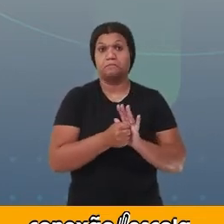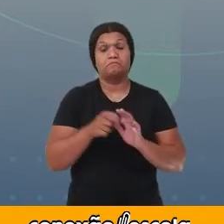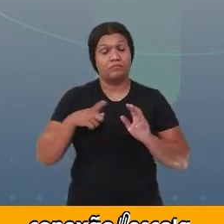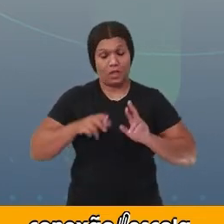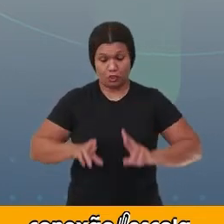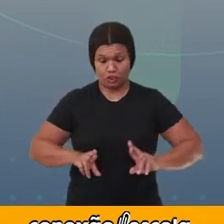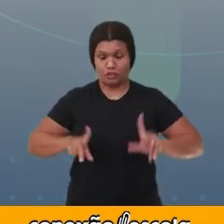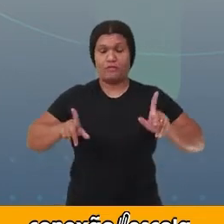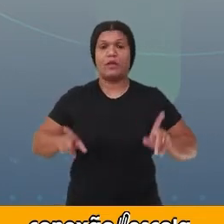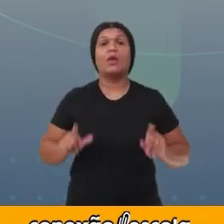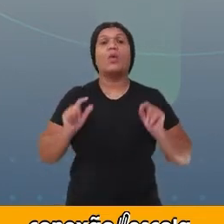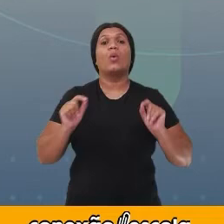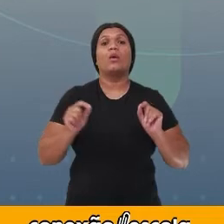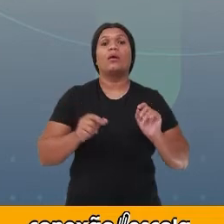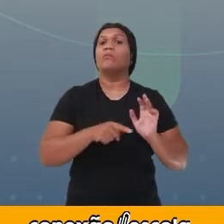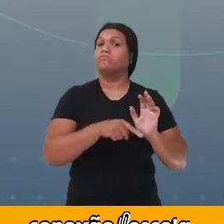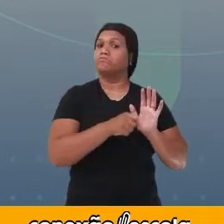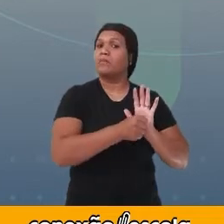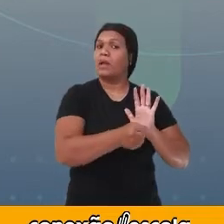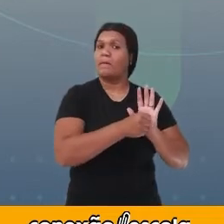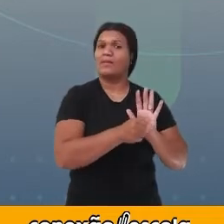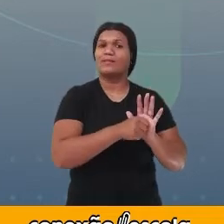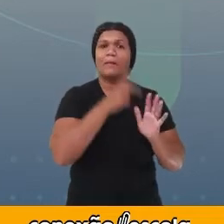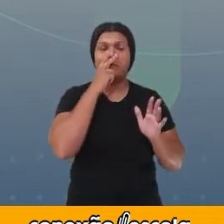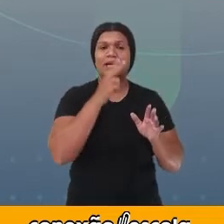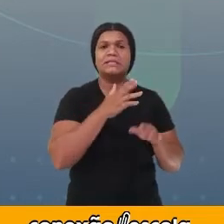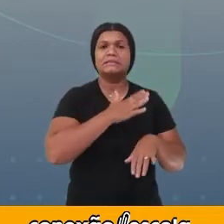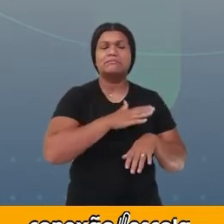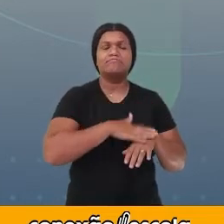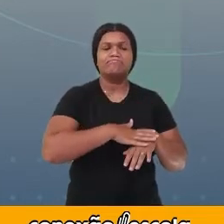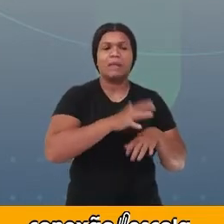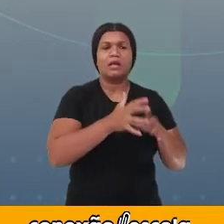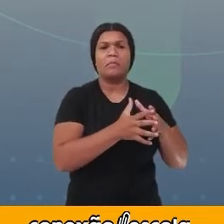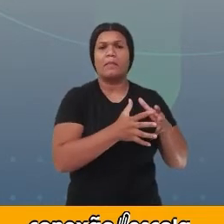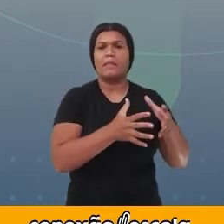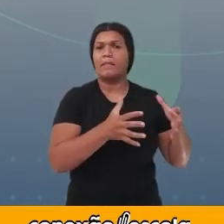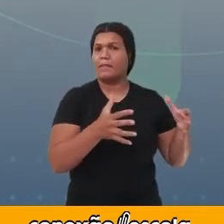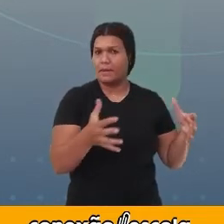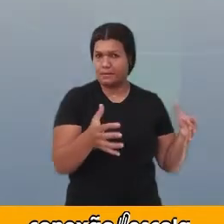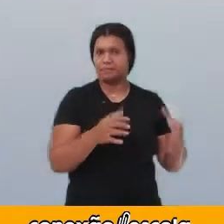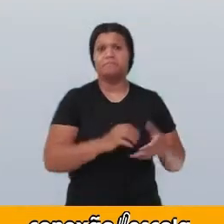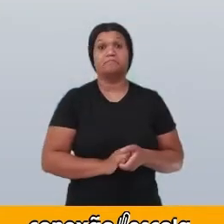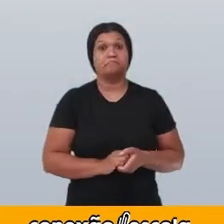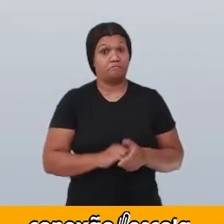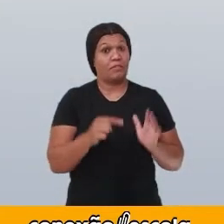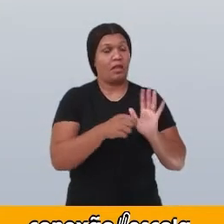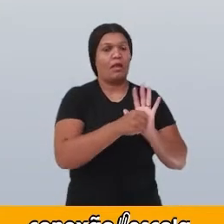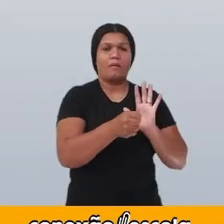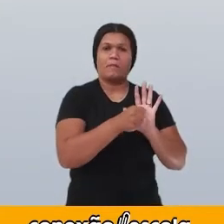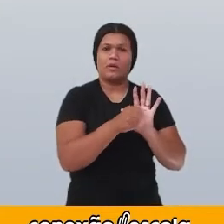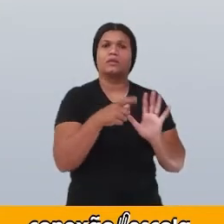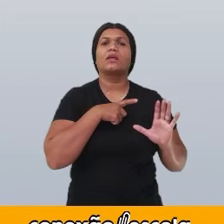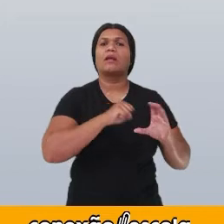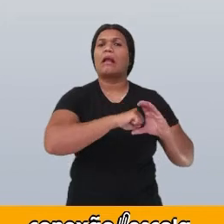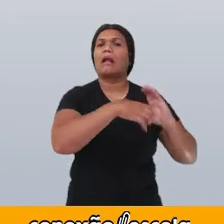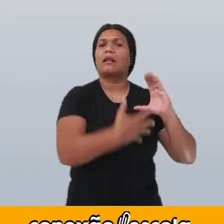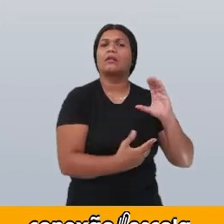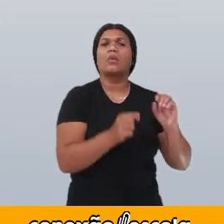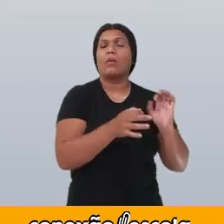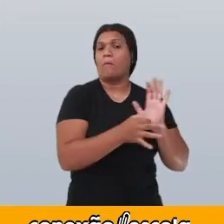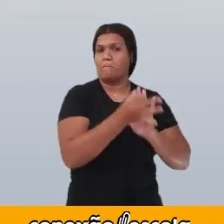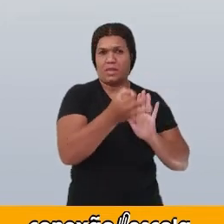fazem com que o gênero reportagem vá ganhando mais volume. Ainda, a reportagem ela tem um caráter